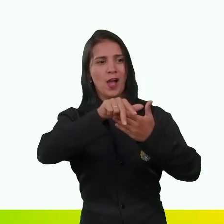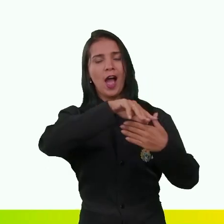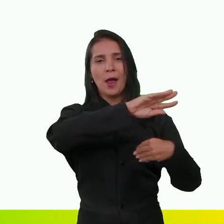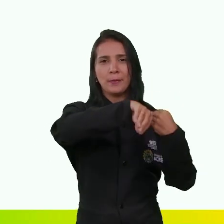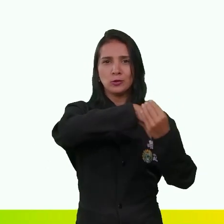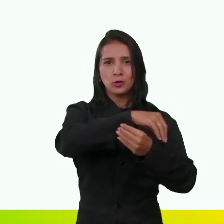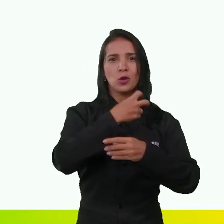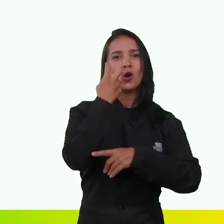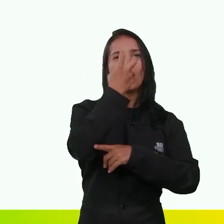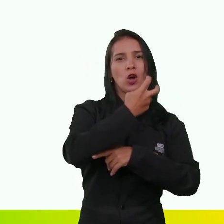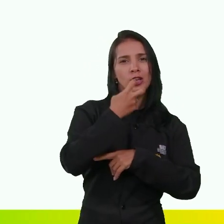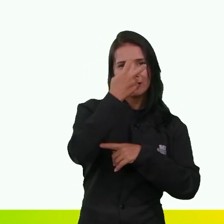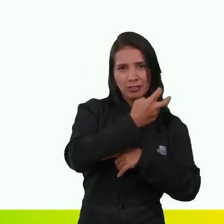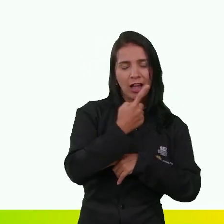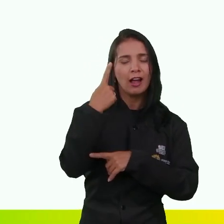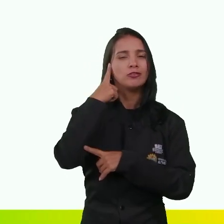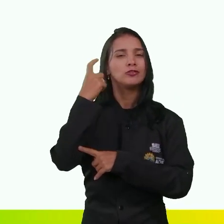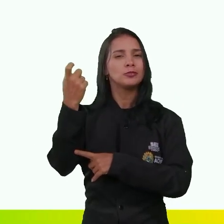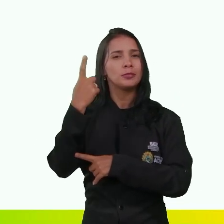de som